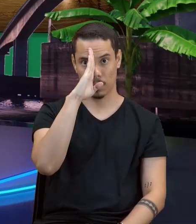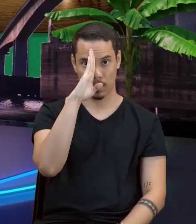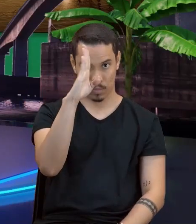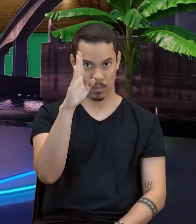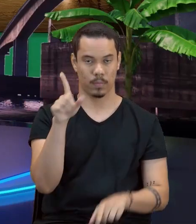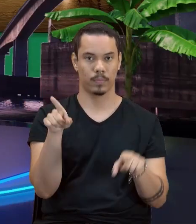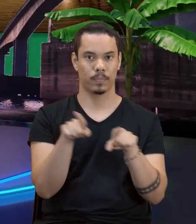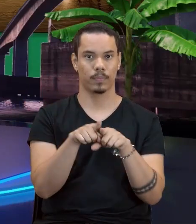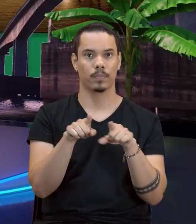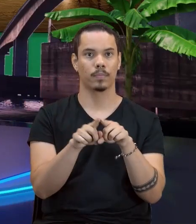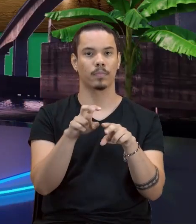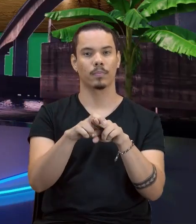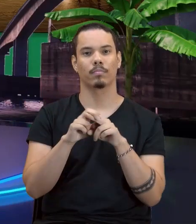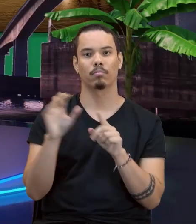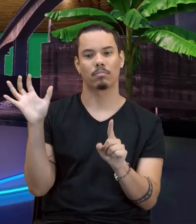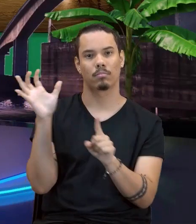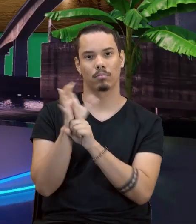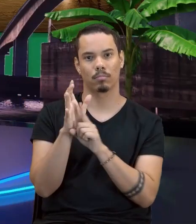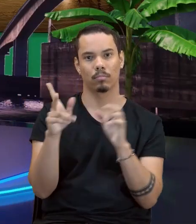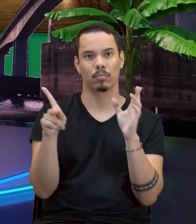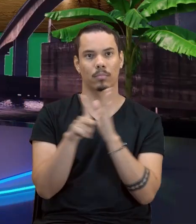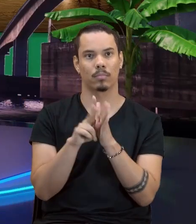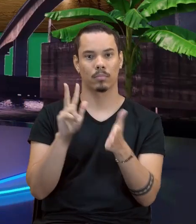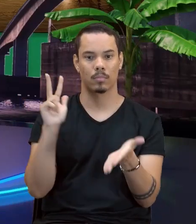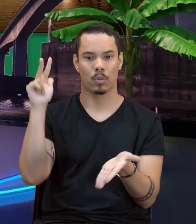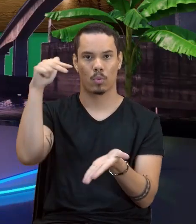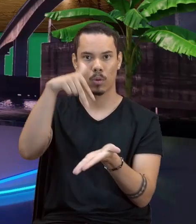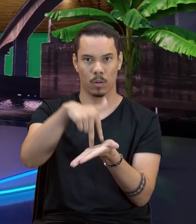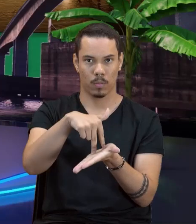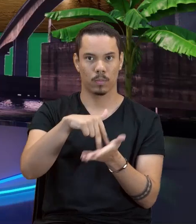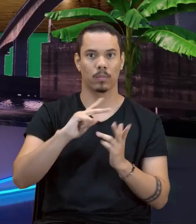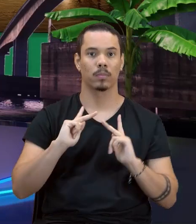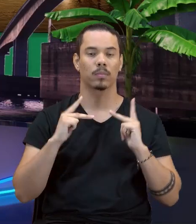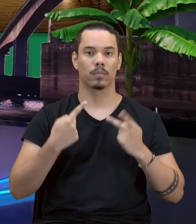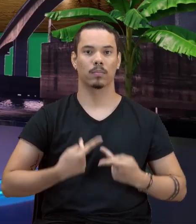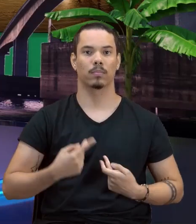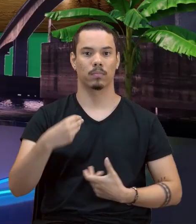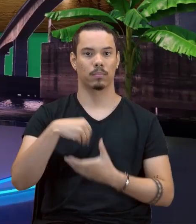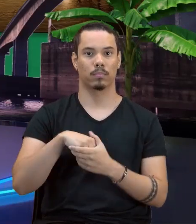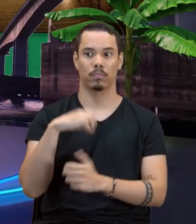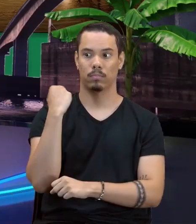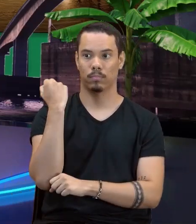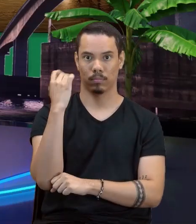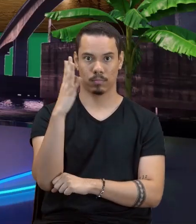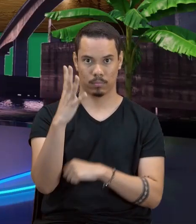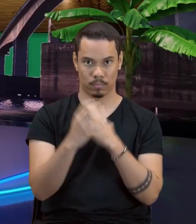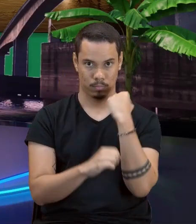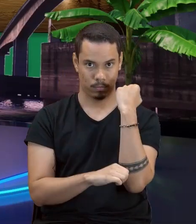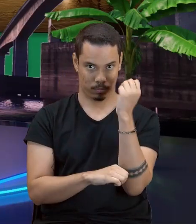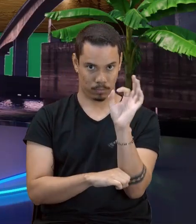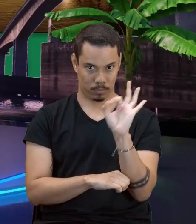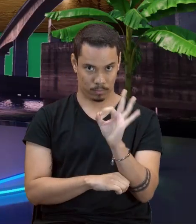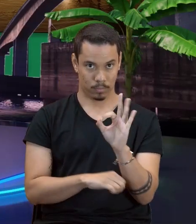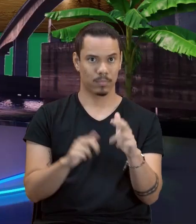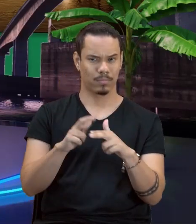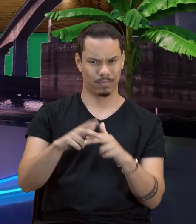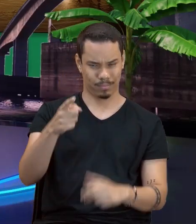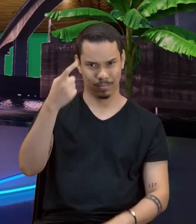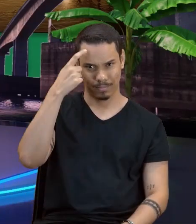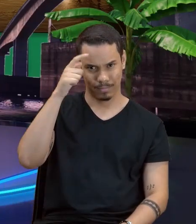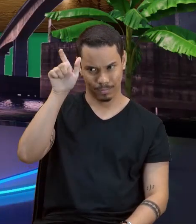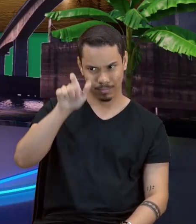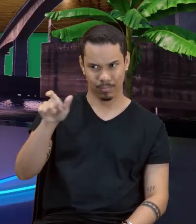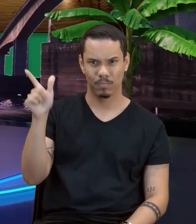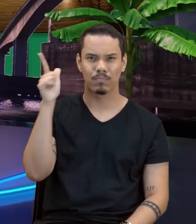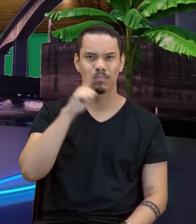e esse impacto dessa ocupação humana no meio ambiente. Claro, não foi isso? Com certeza. E aí, será que a garotada aí acertou as questões, professor? Eu